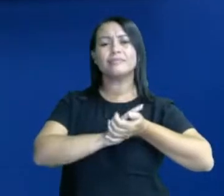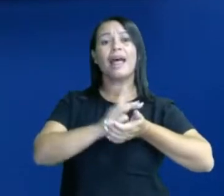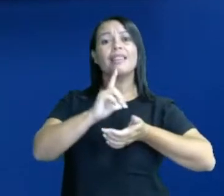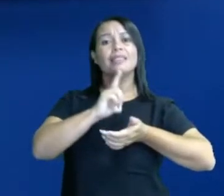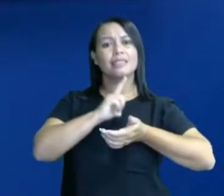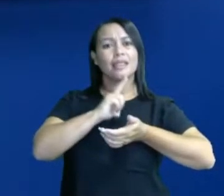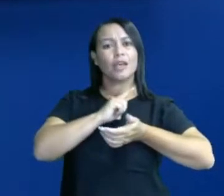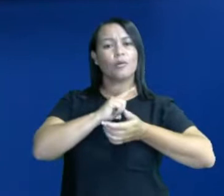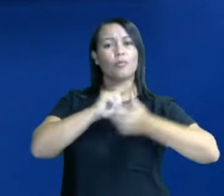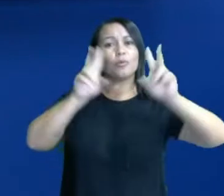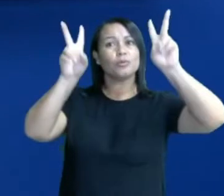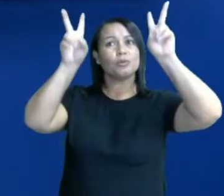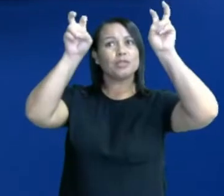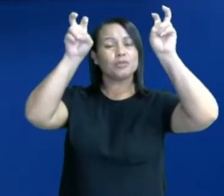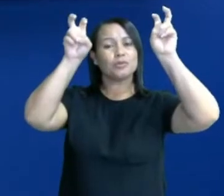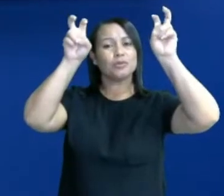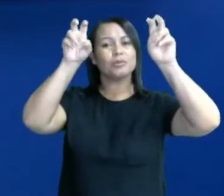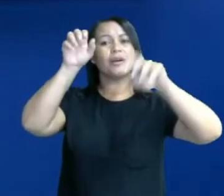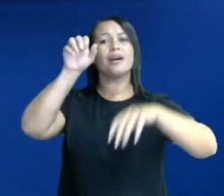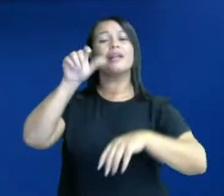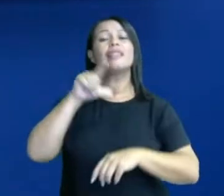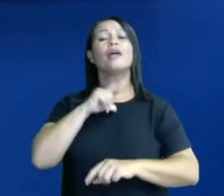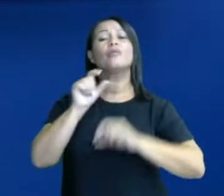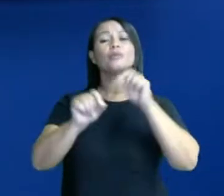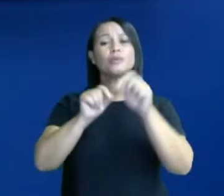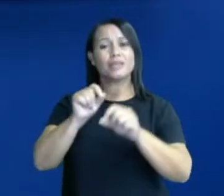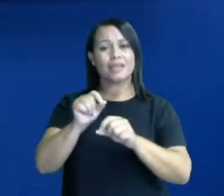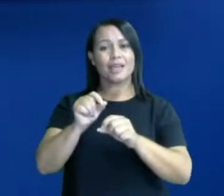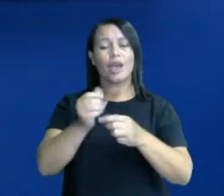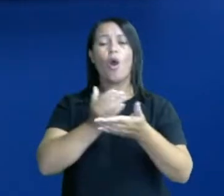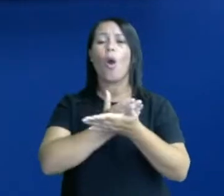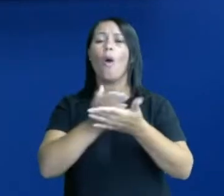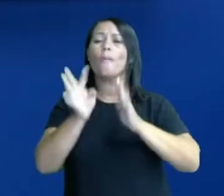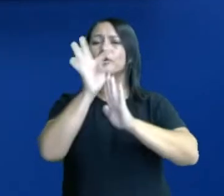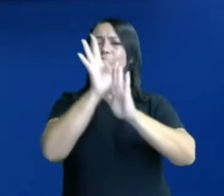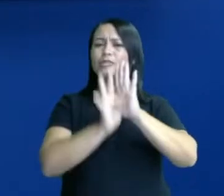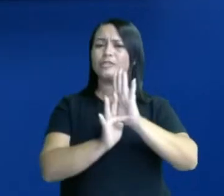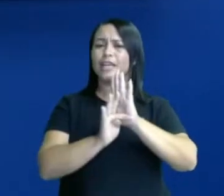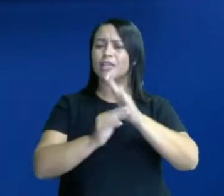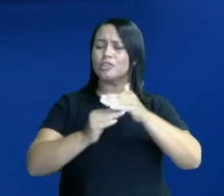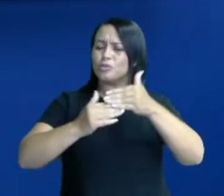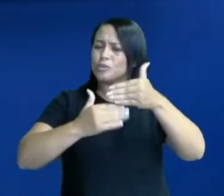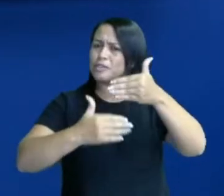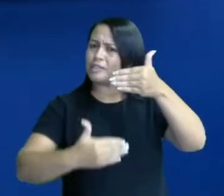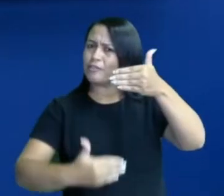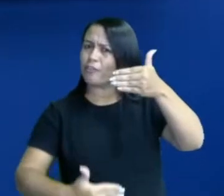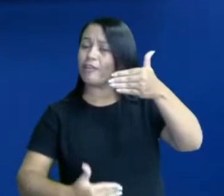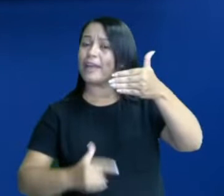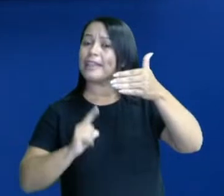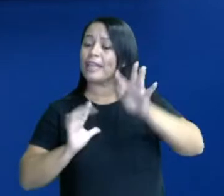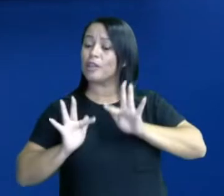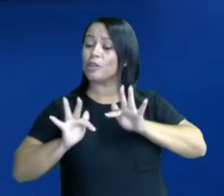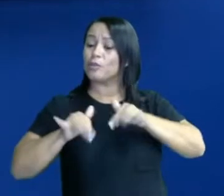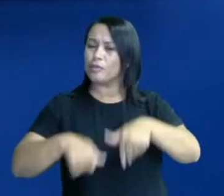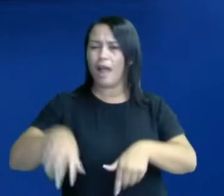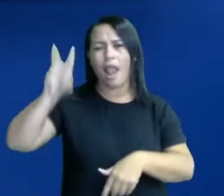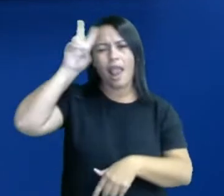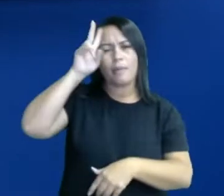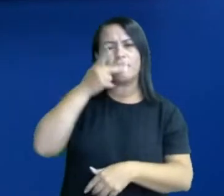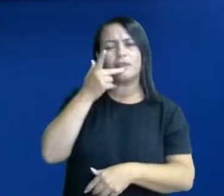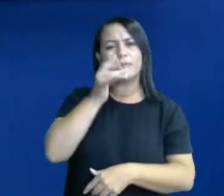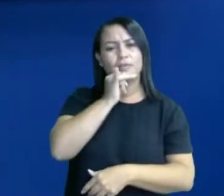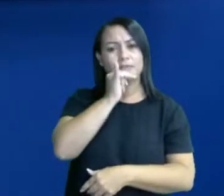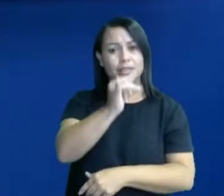nós temos o título, nós temos o início do texto e nós temos o desenvolver. E no final, lembram que eu disse